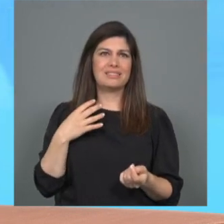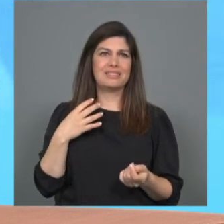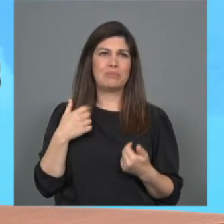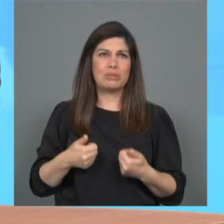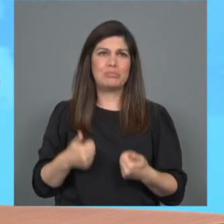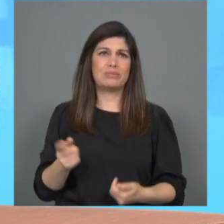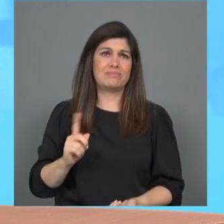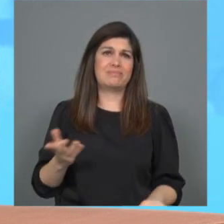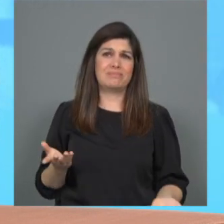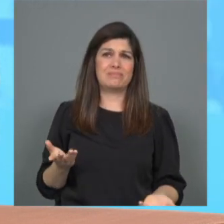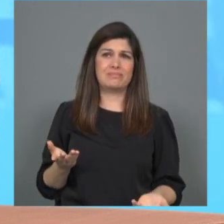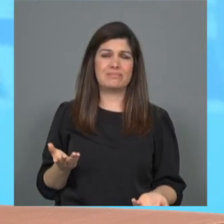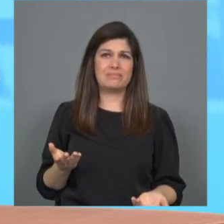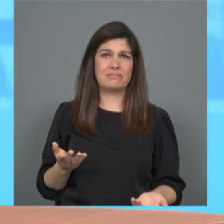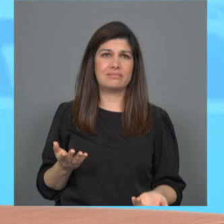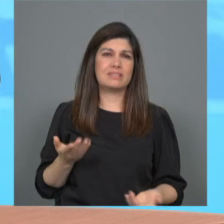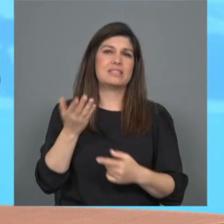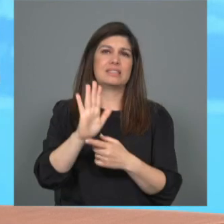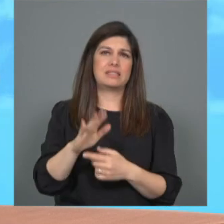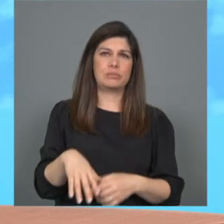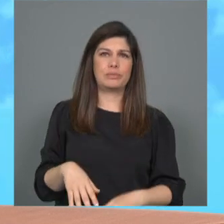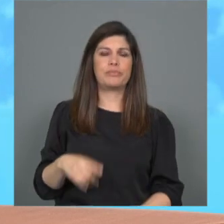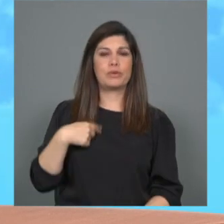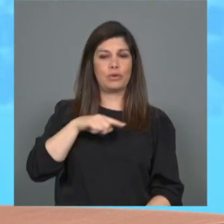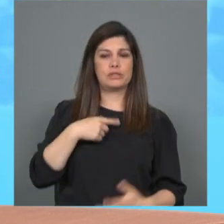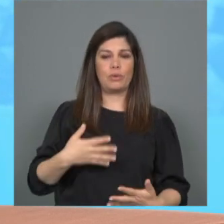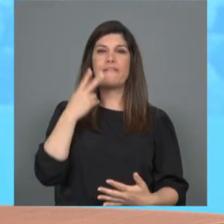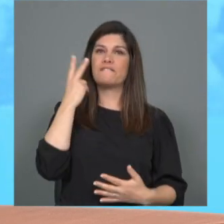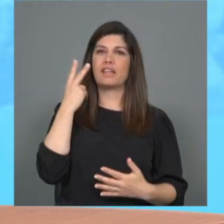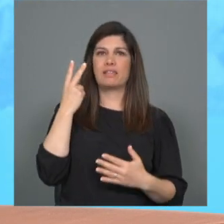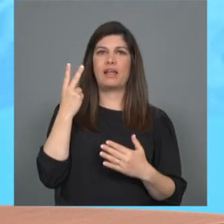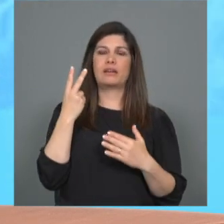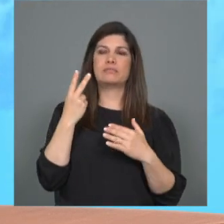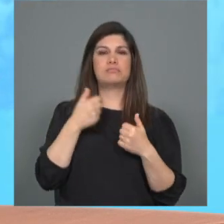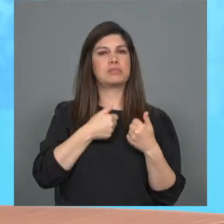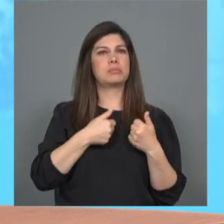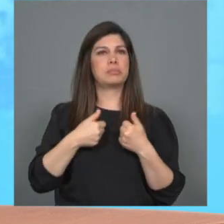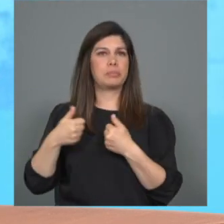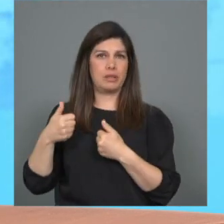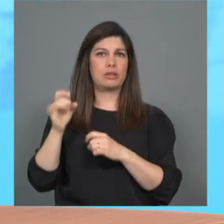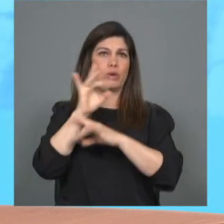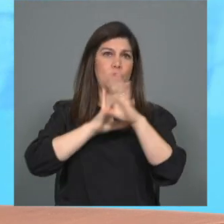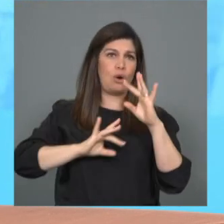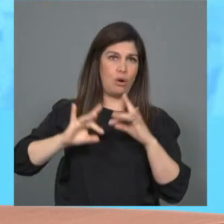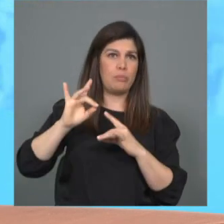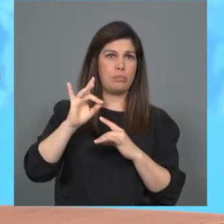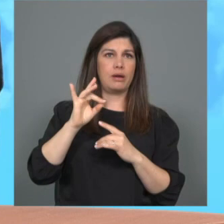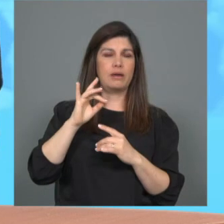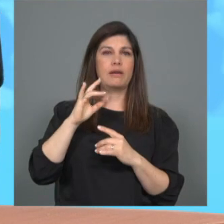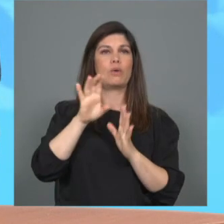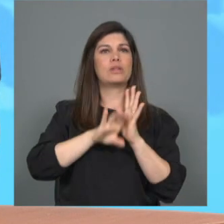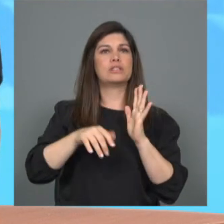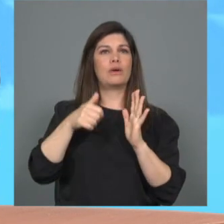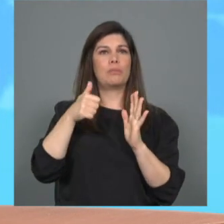Nós vivíamos agora mais ou menos tranquilos, na Europa e no mundo, se é que se pode dizer, grande parte. De repente